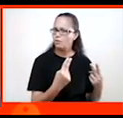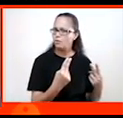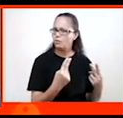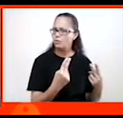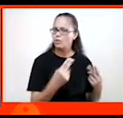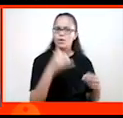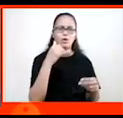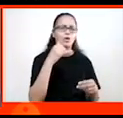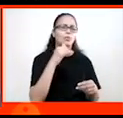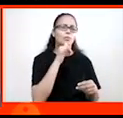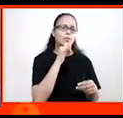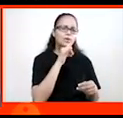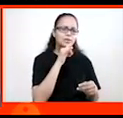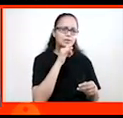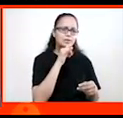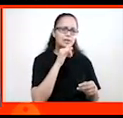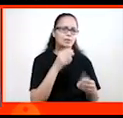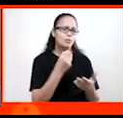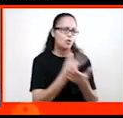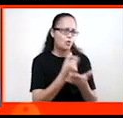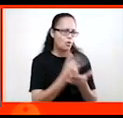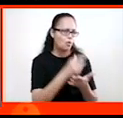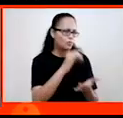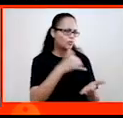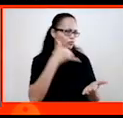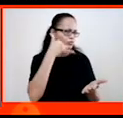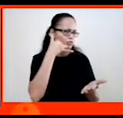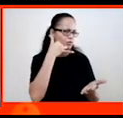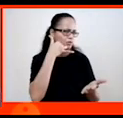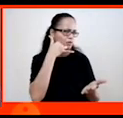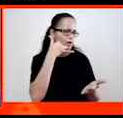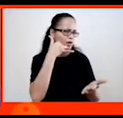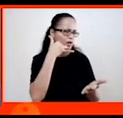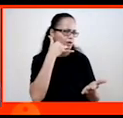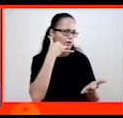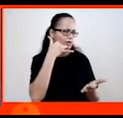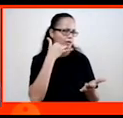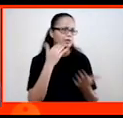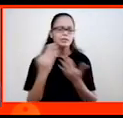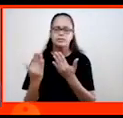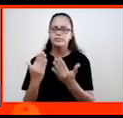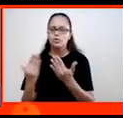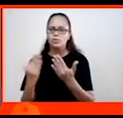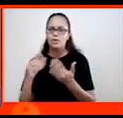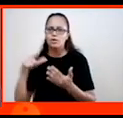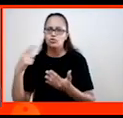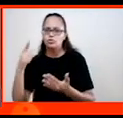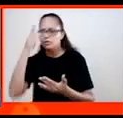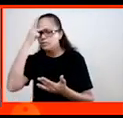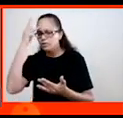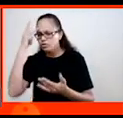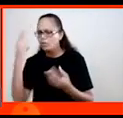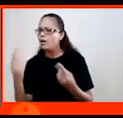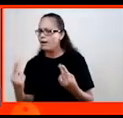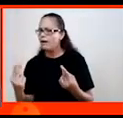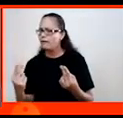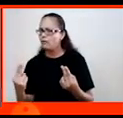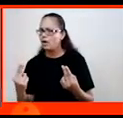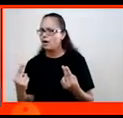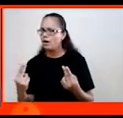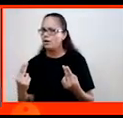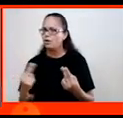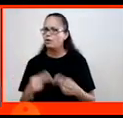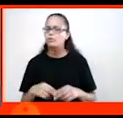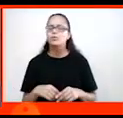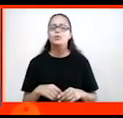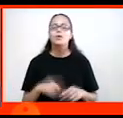determinado celular de uma determinada marca, um determinado modelo, você comparar com o de outra pessoa é exatamente igual. O produto artesanal você vai encontrar